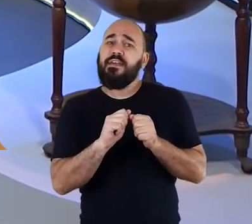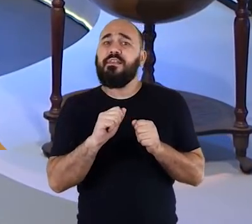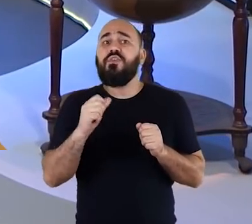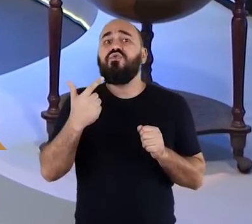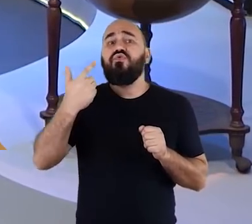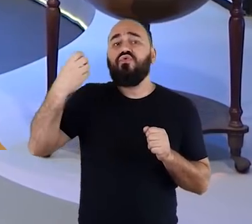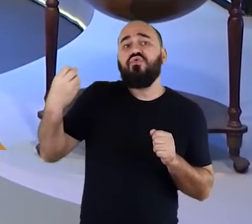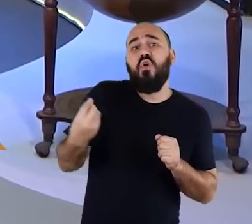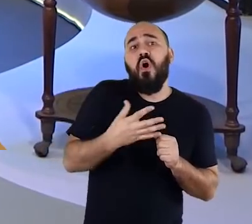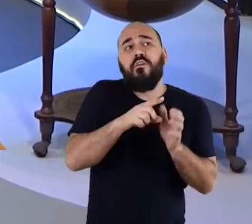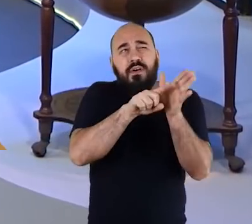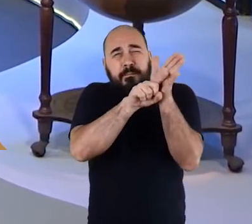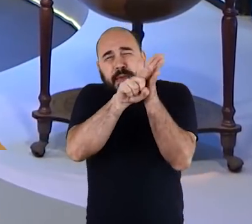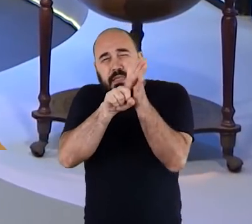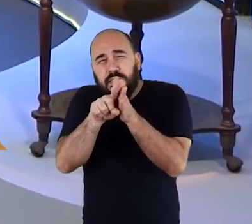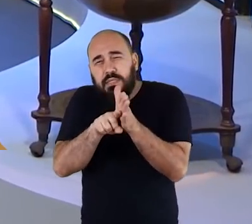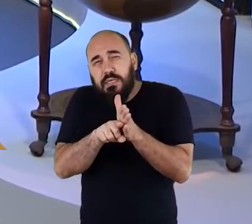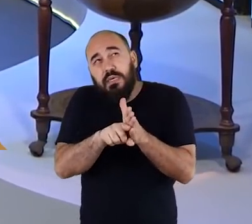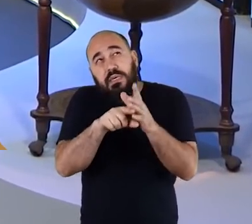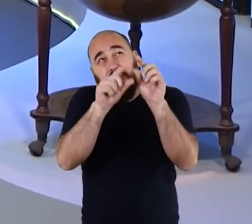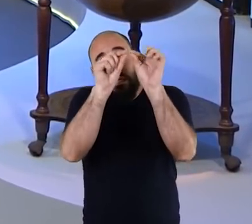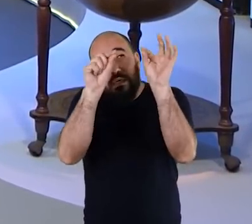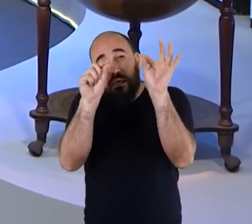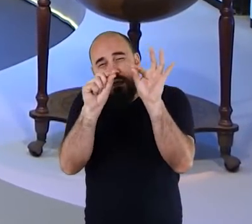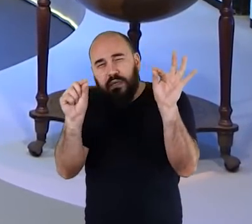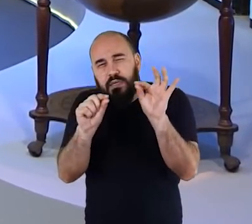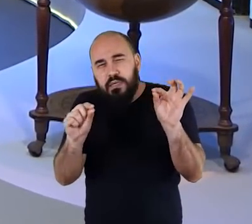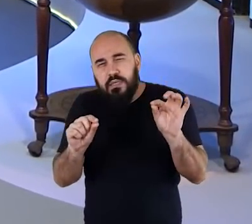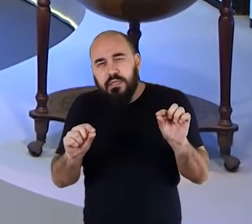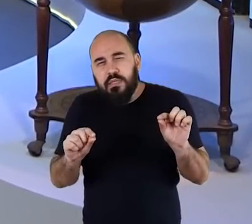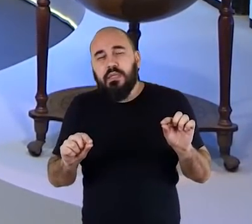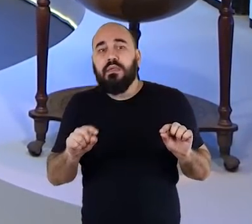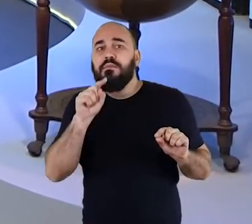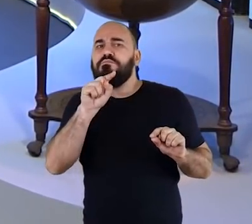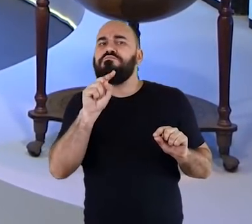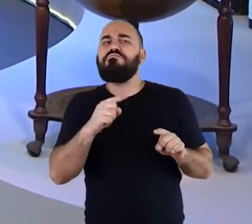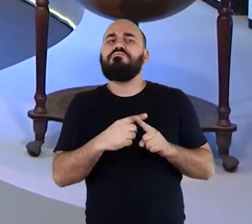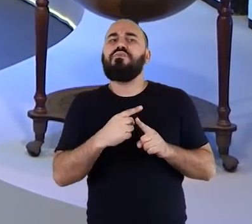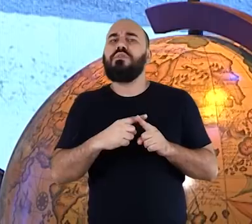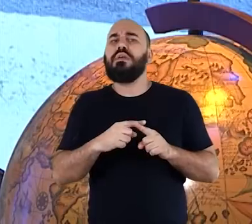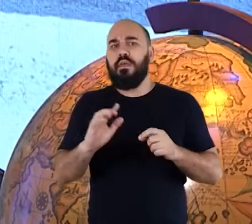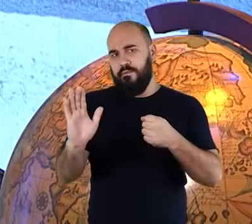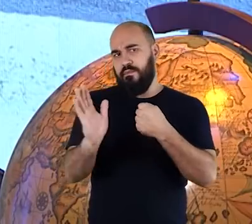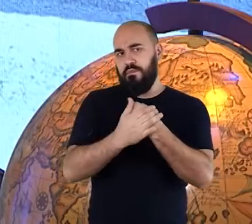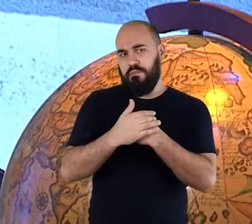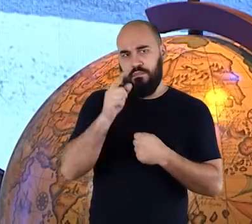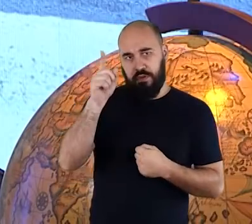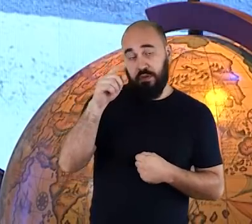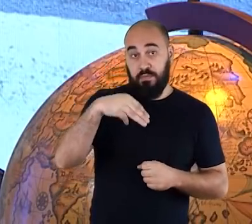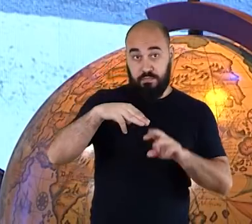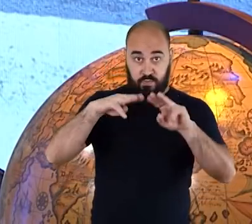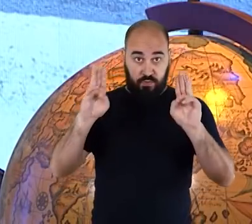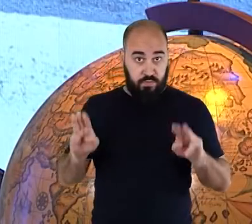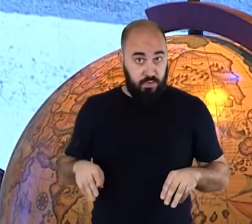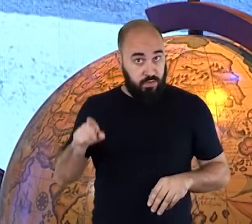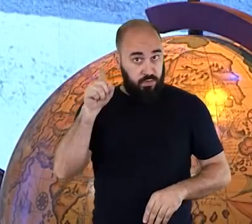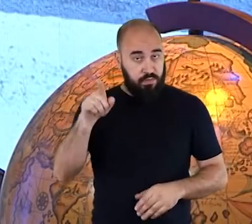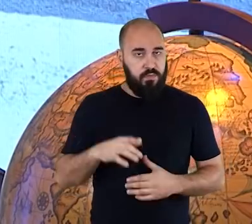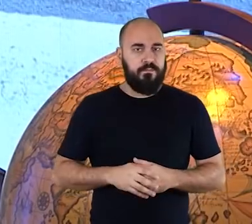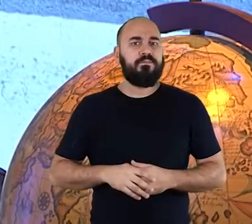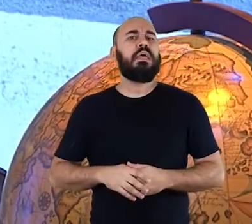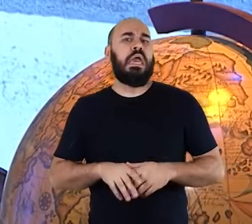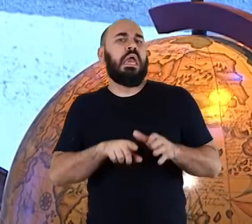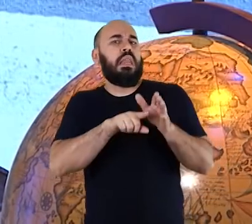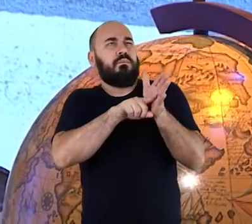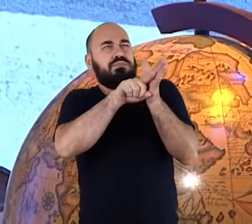investigação daquela facsímile que estava mantida ali nos cofres do museu. O estudo que ele fez, um estudo